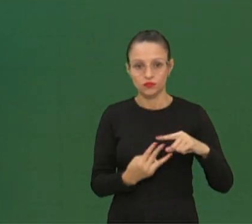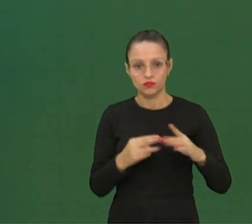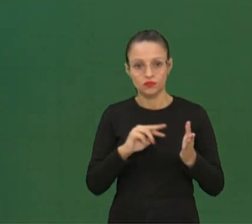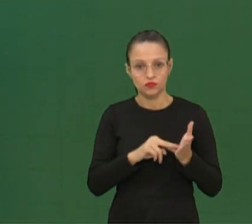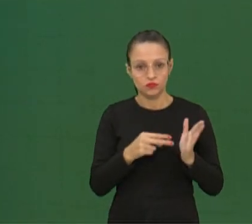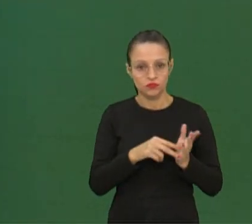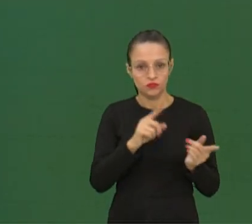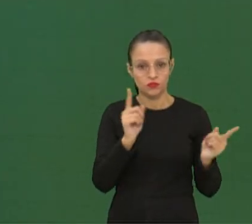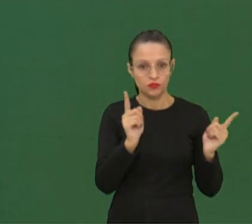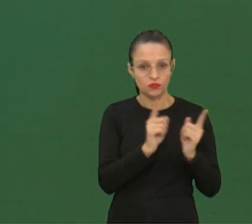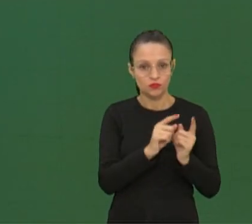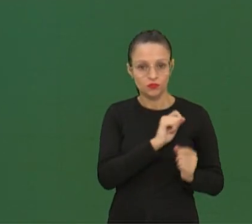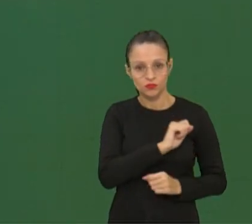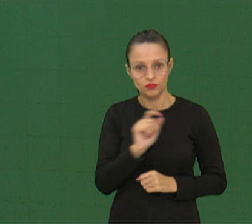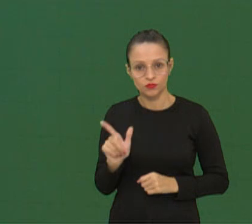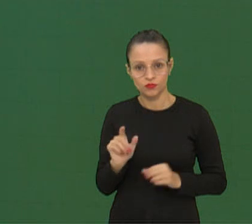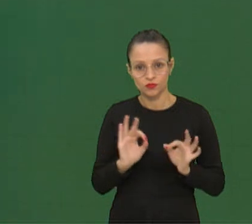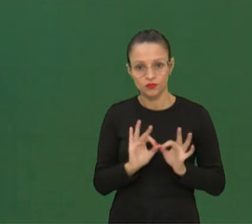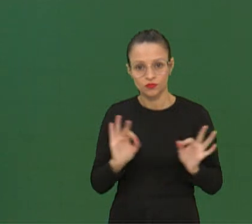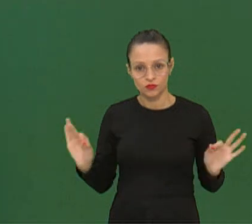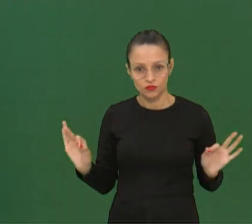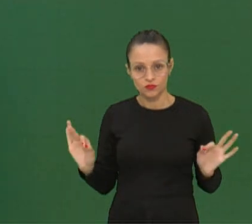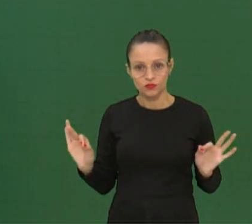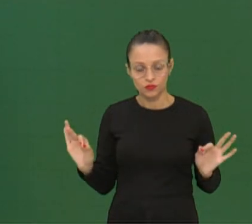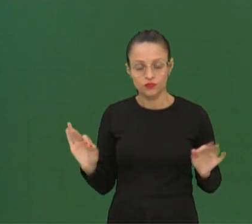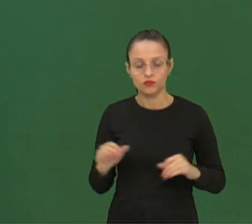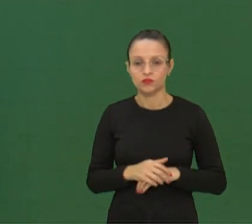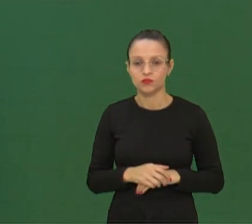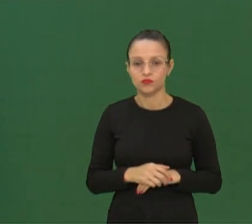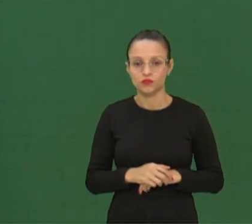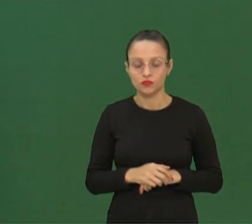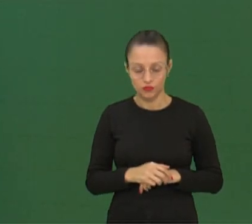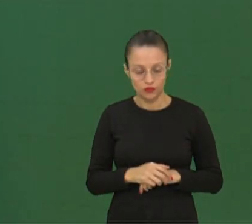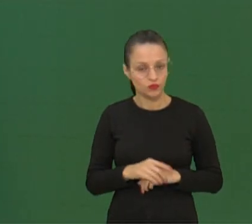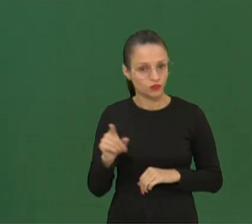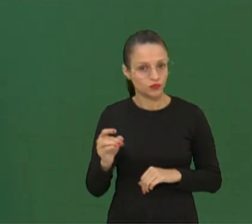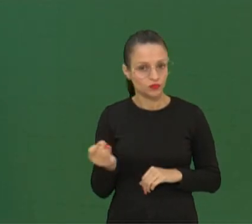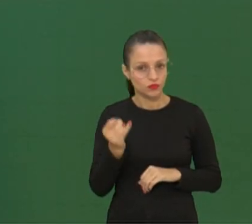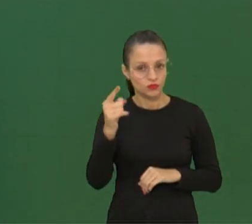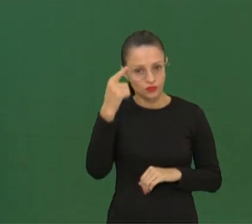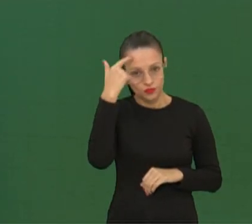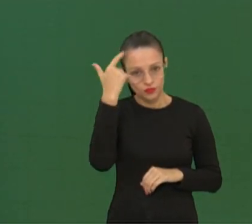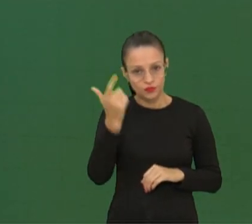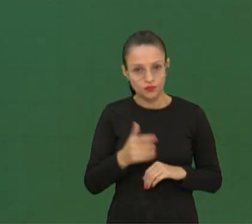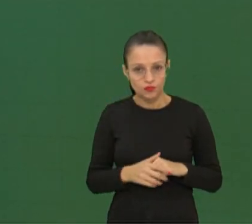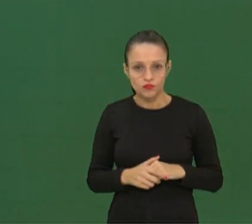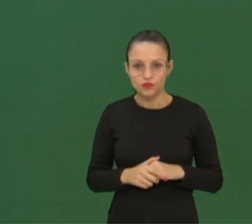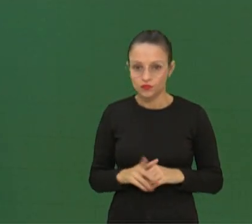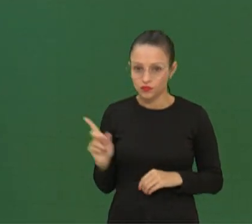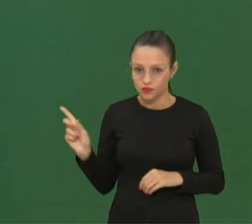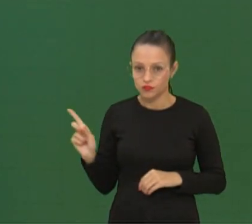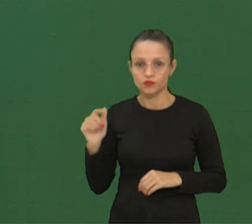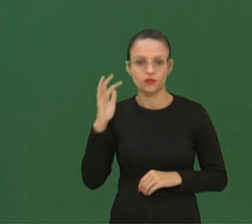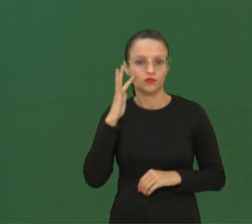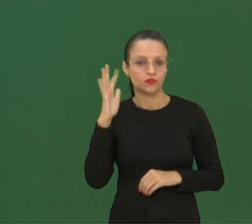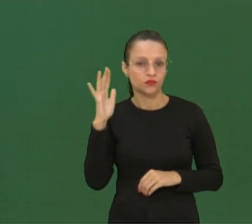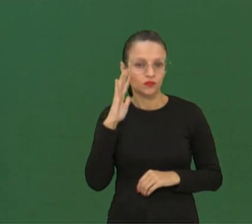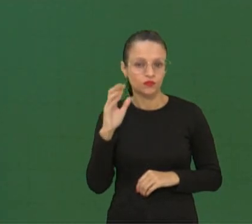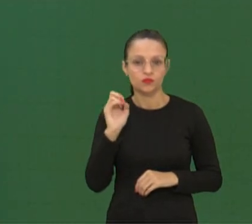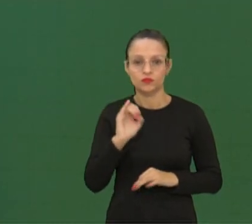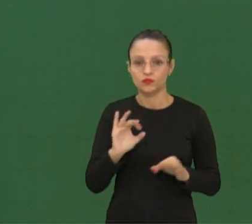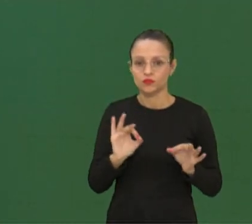do que a largura. Então, eu tenho que indicar o comprimento no lado menor. Tá? Isso é importante pensar. Neste caso, é possível imaginar que